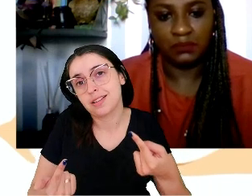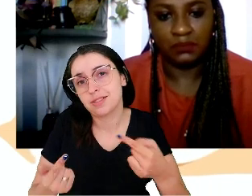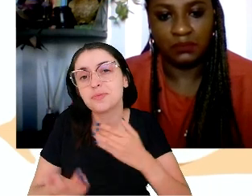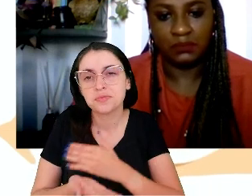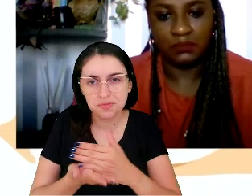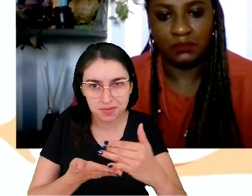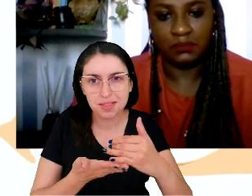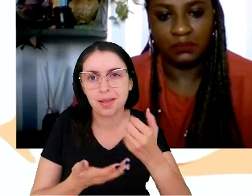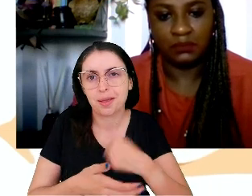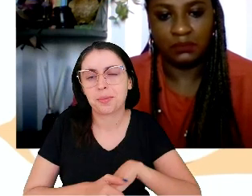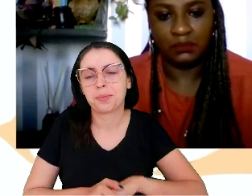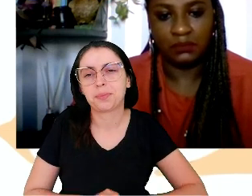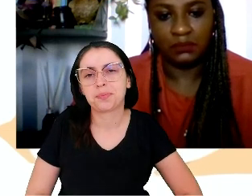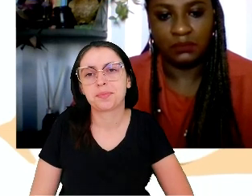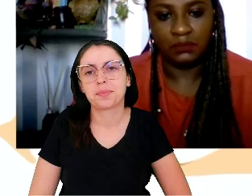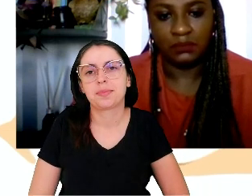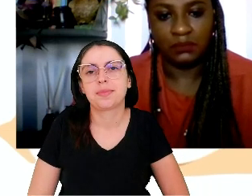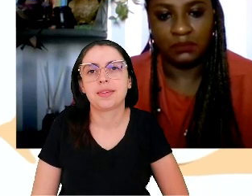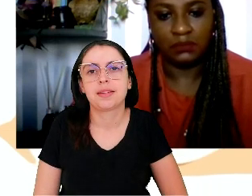lá.